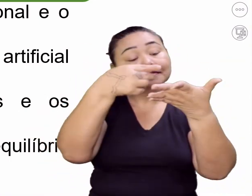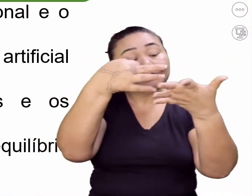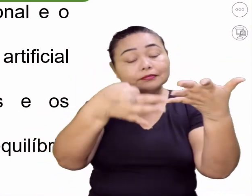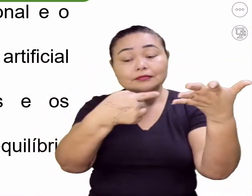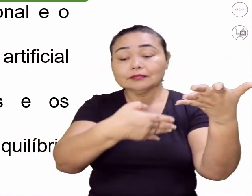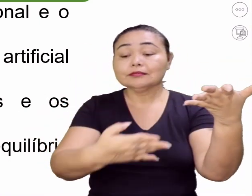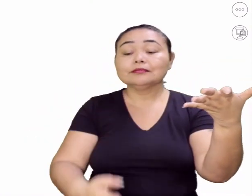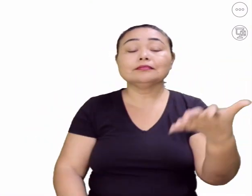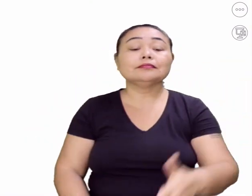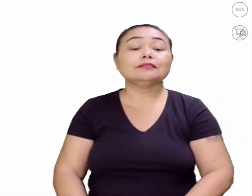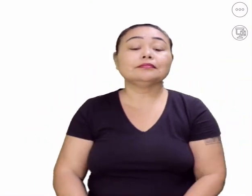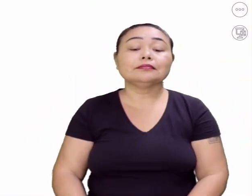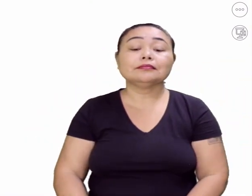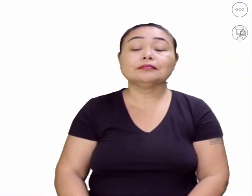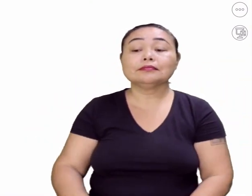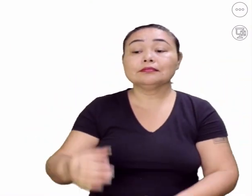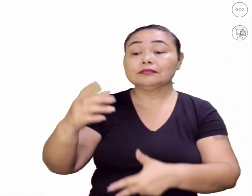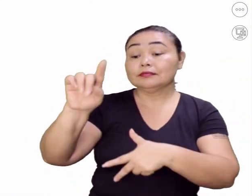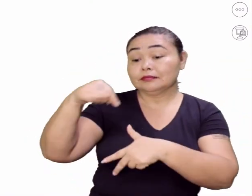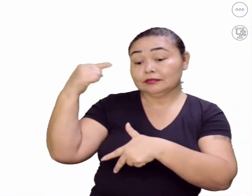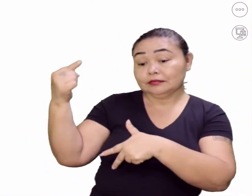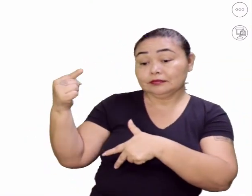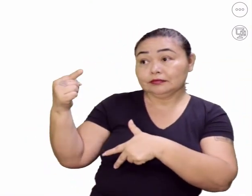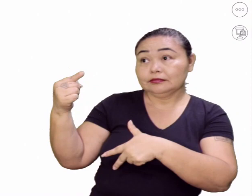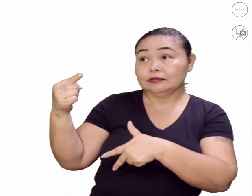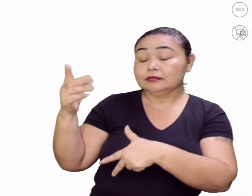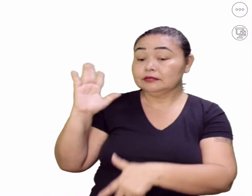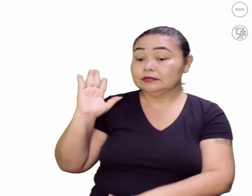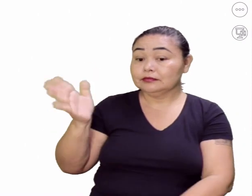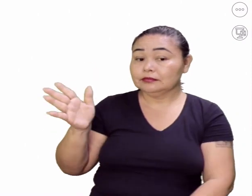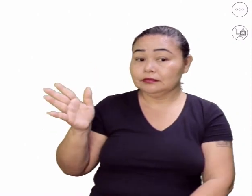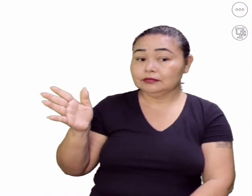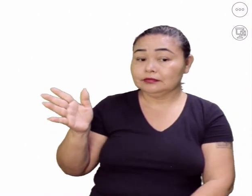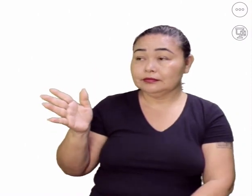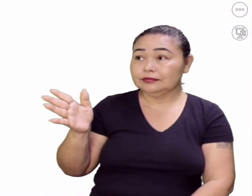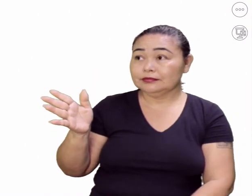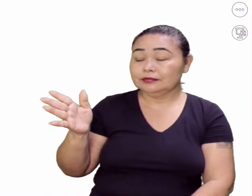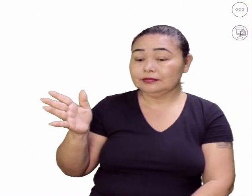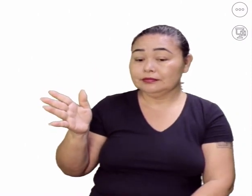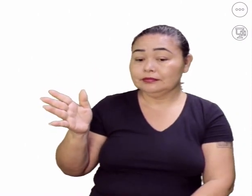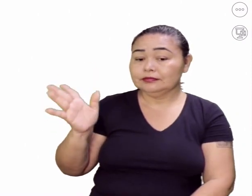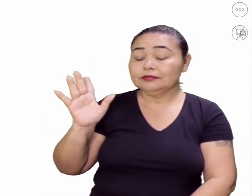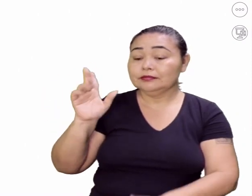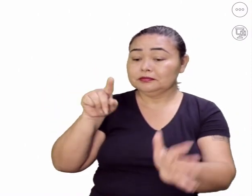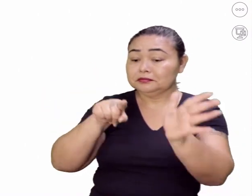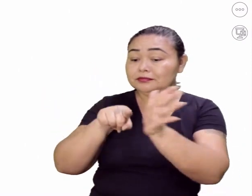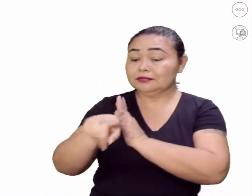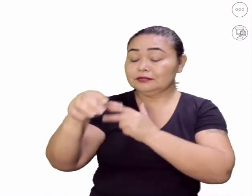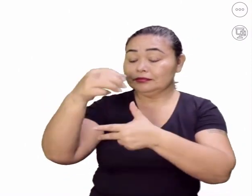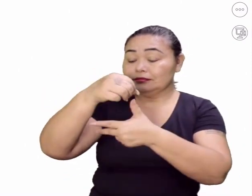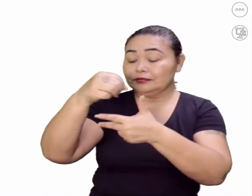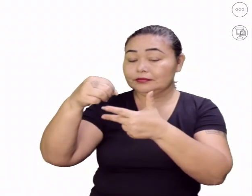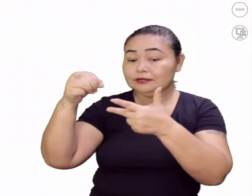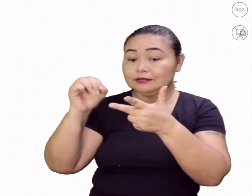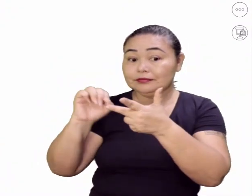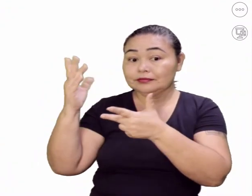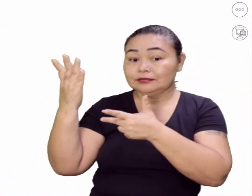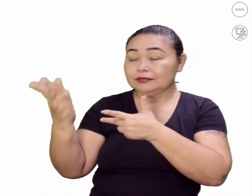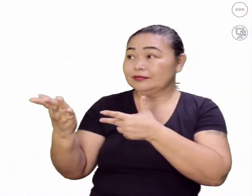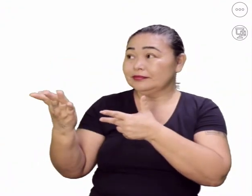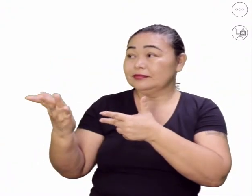Ó. Próxima, olha só, Rogério do Céu. Uma questão de Enem. E Bora.